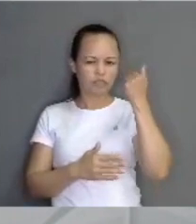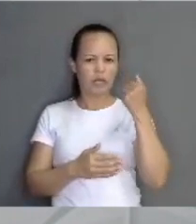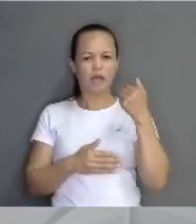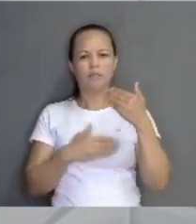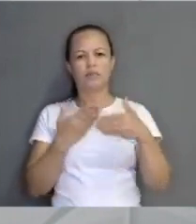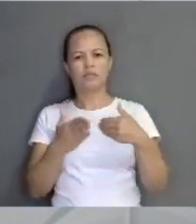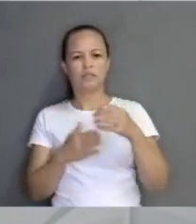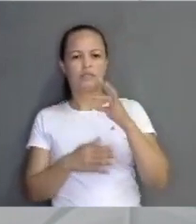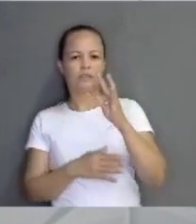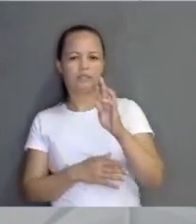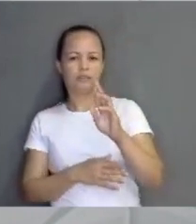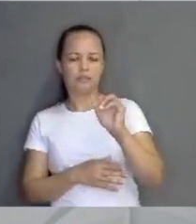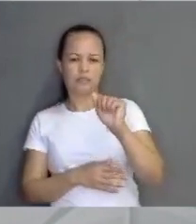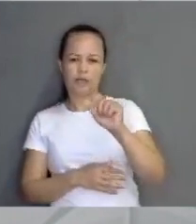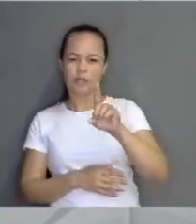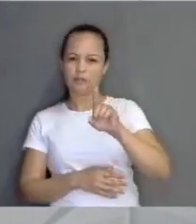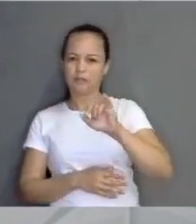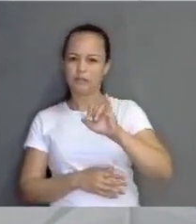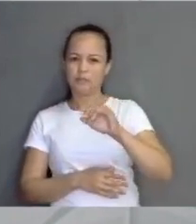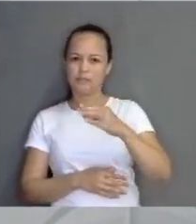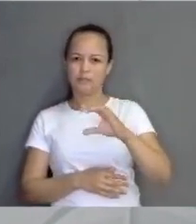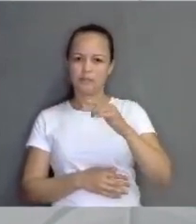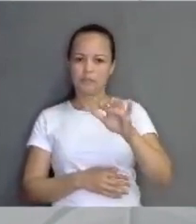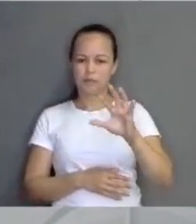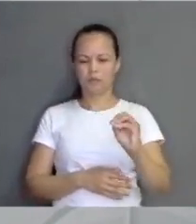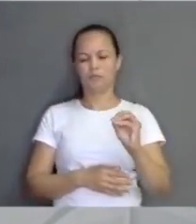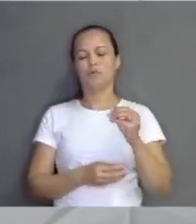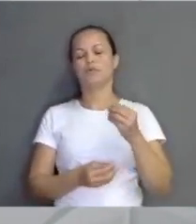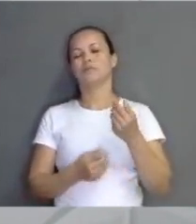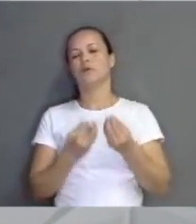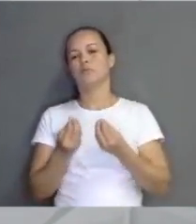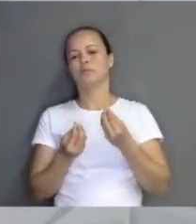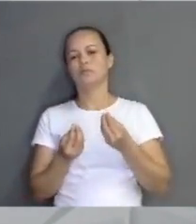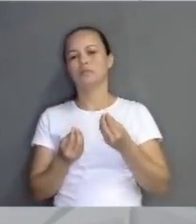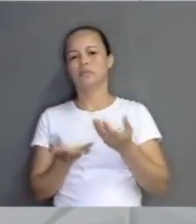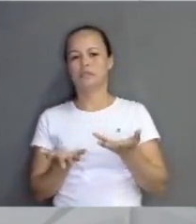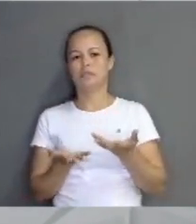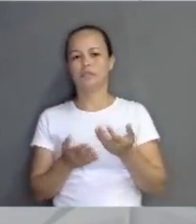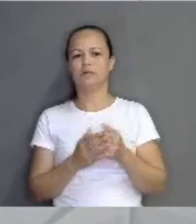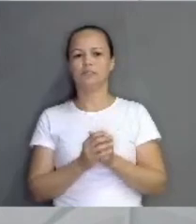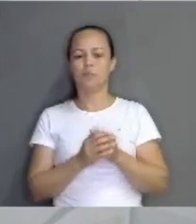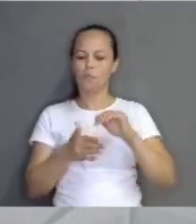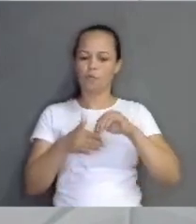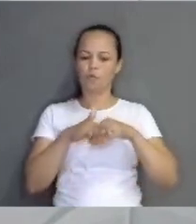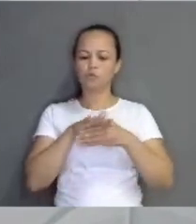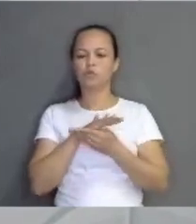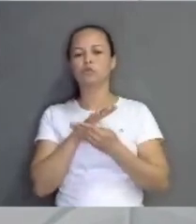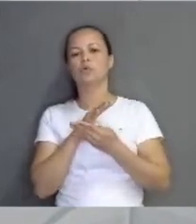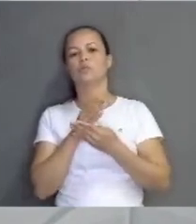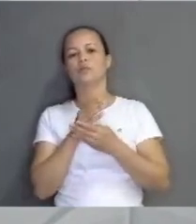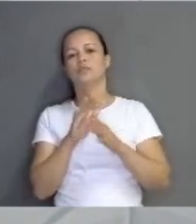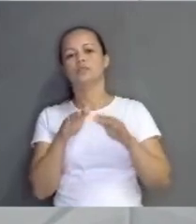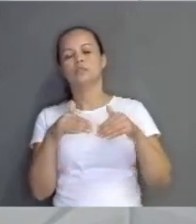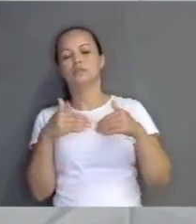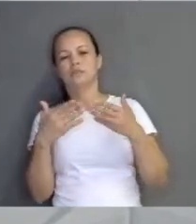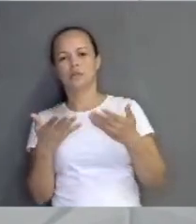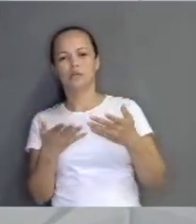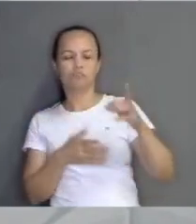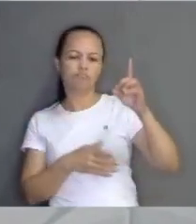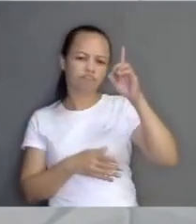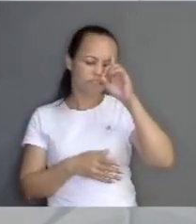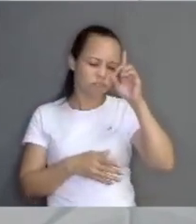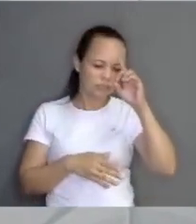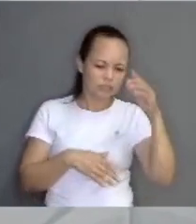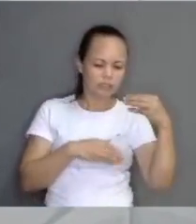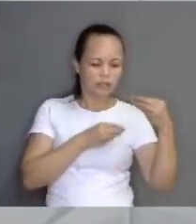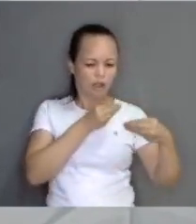Isso é um hábito, tá bom? Então, você vai pensar aí, junto com seus familiares, quais são os hábitos do seu dia a dia,